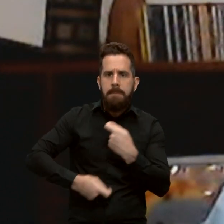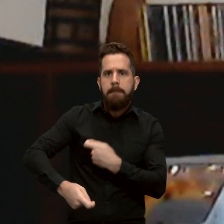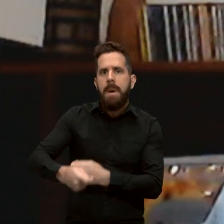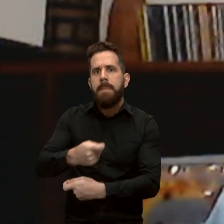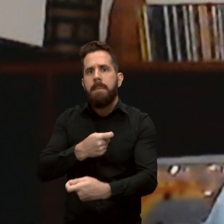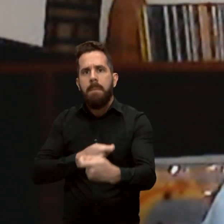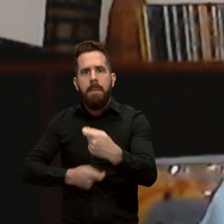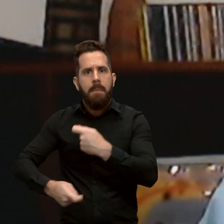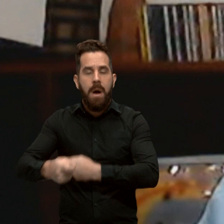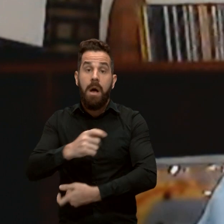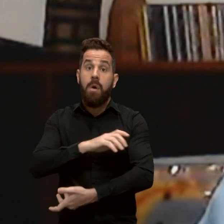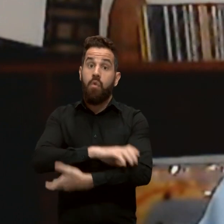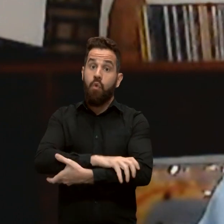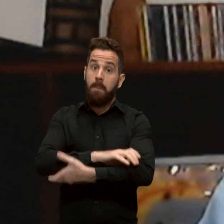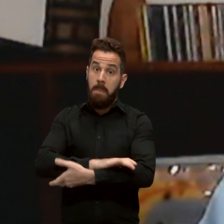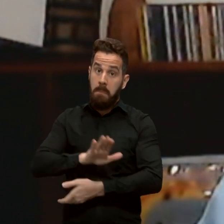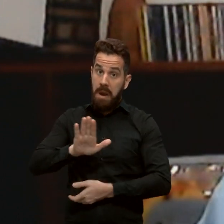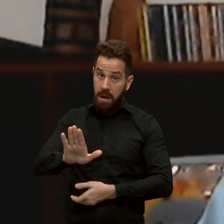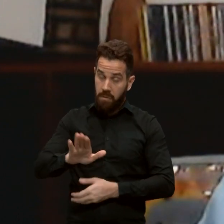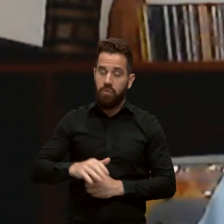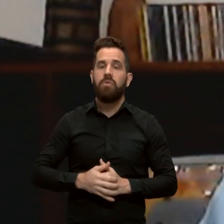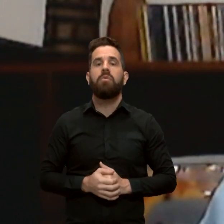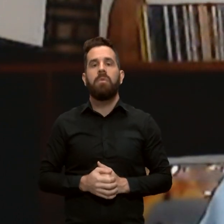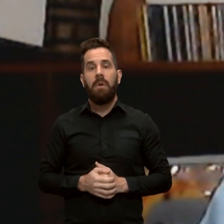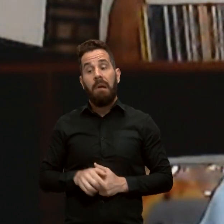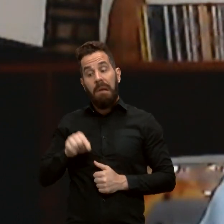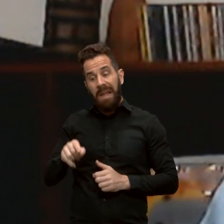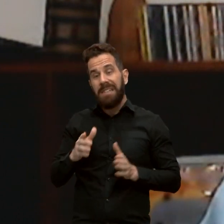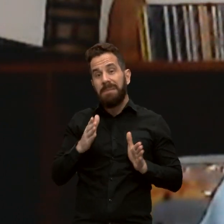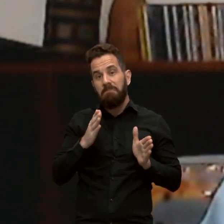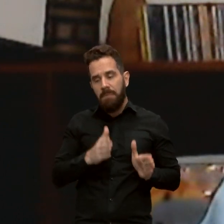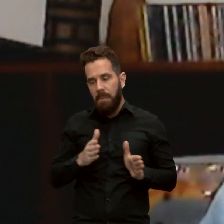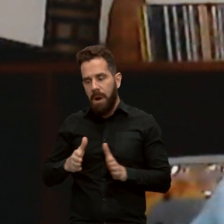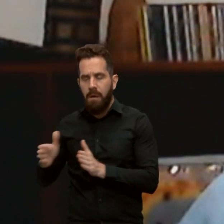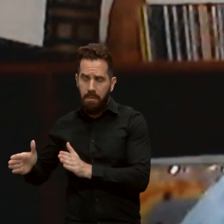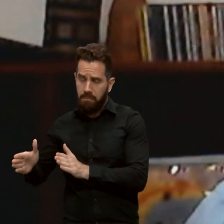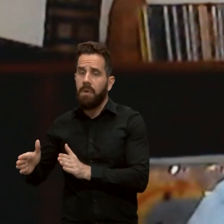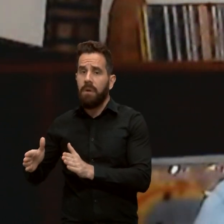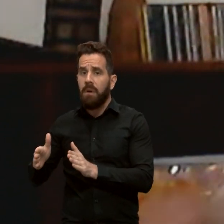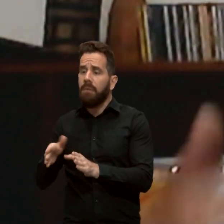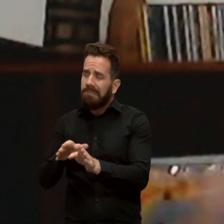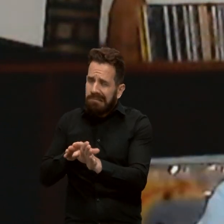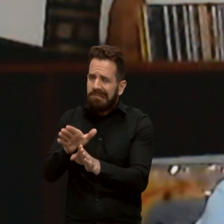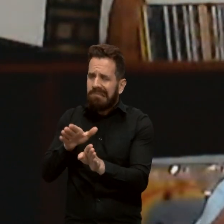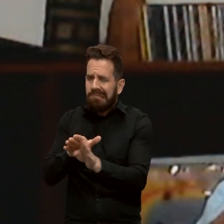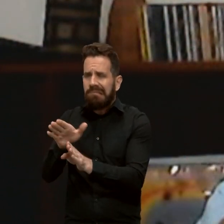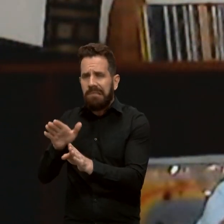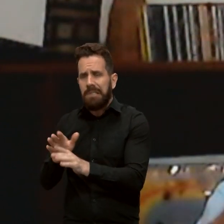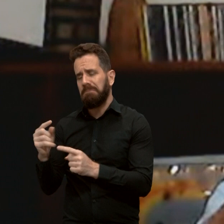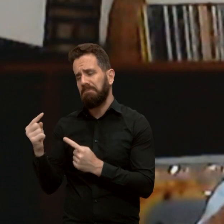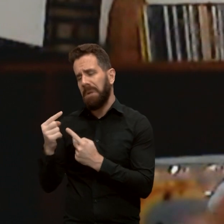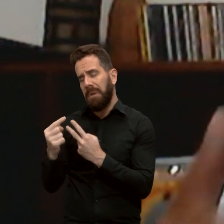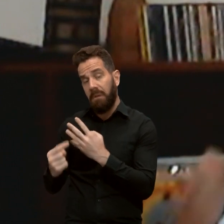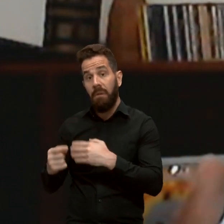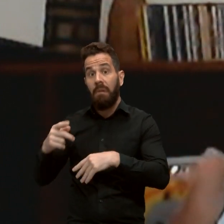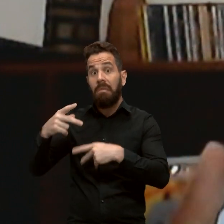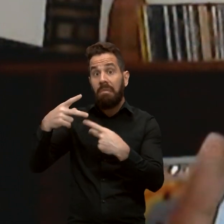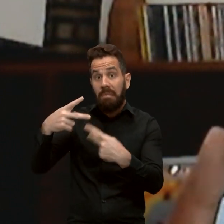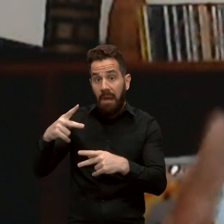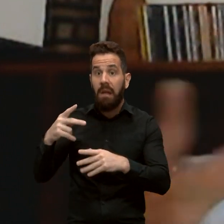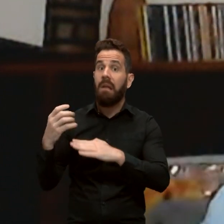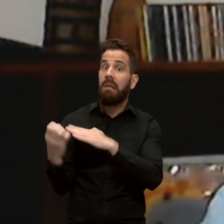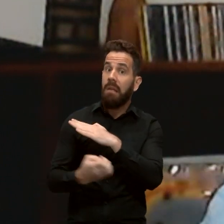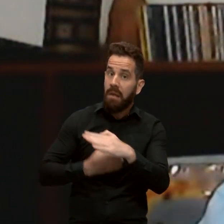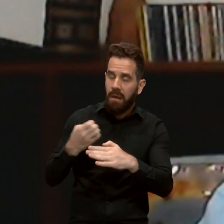cooperativa, desculpa, né, dentro de um processo autogestionário, onde não exista a